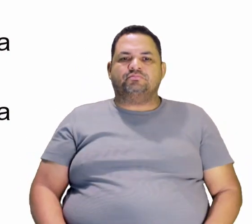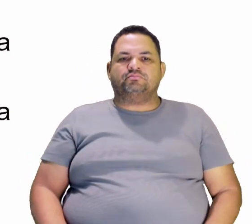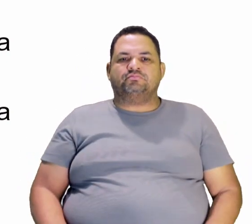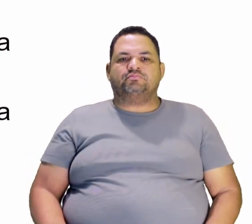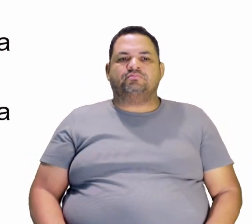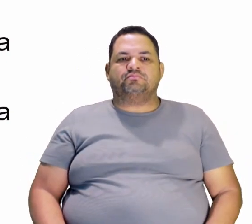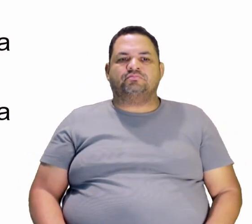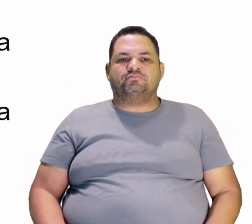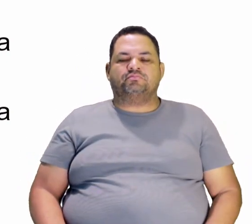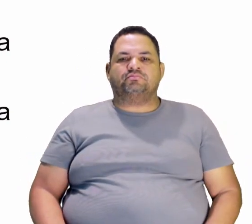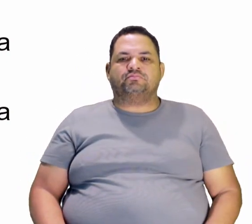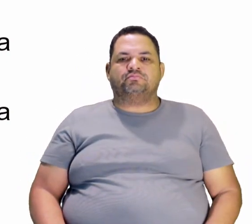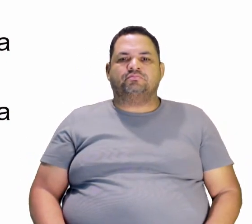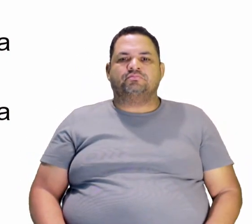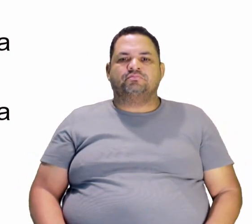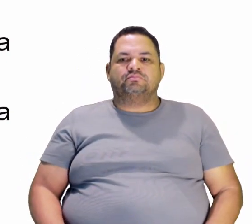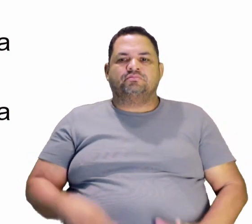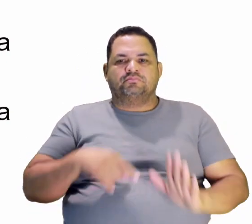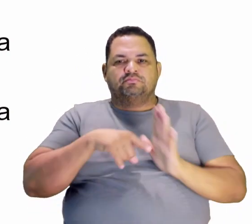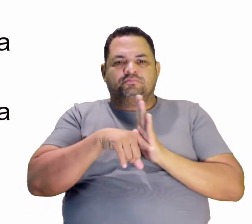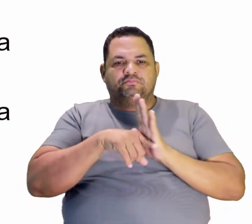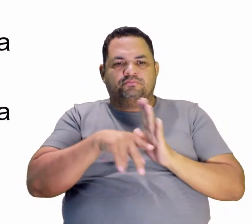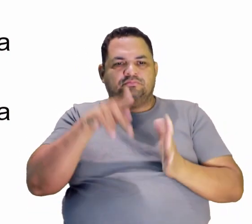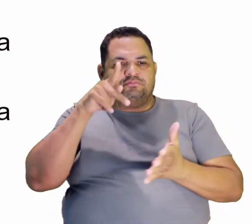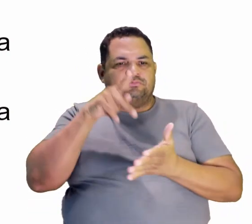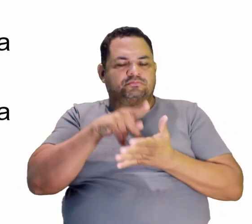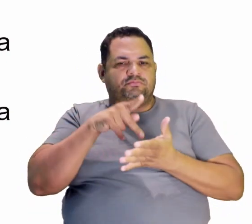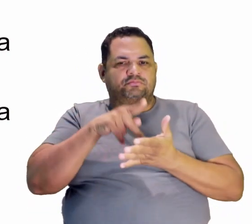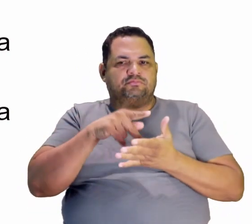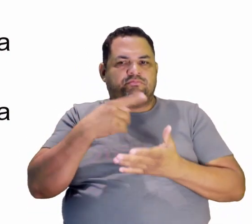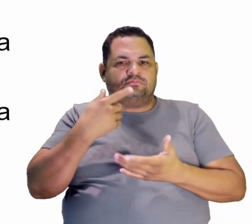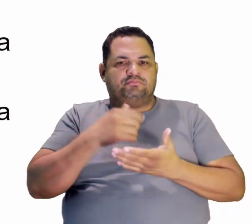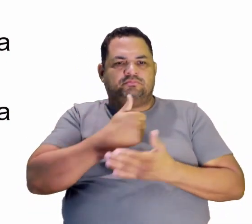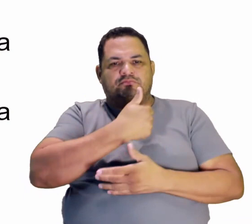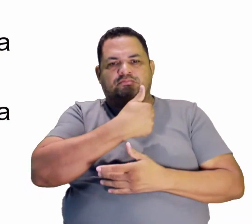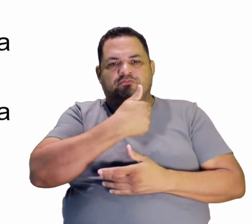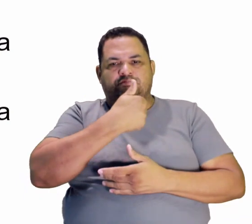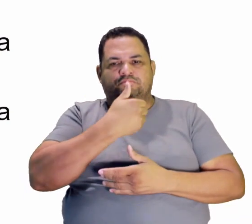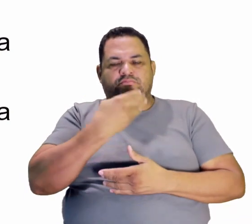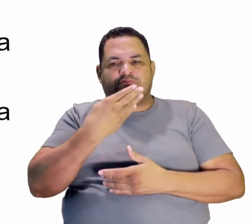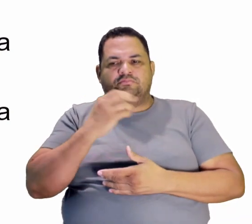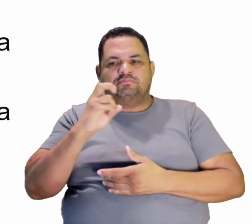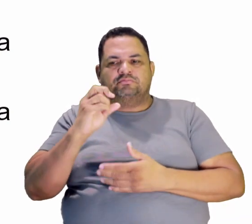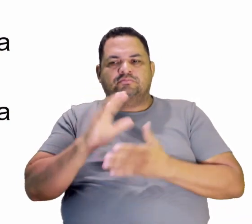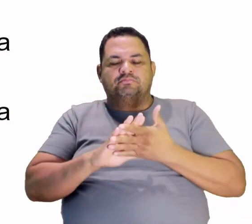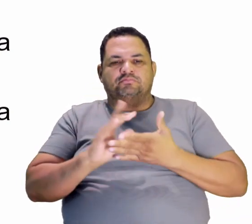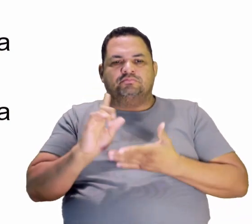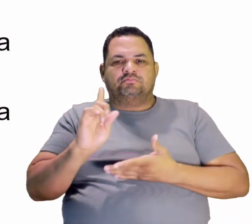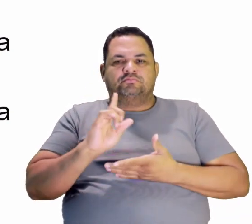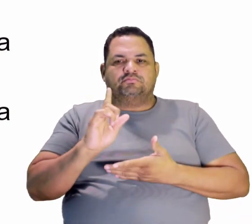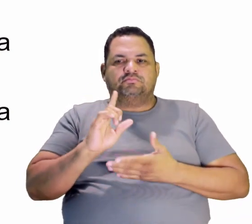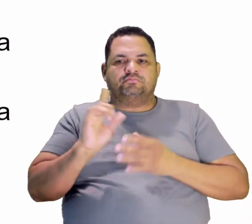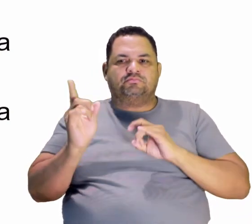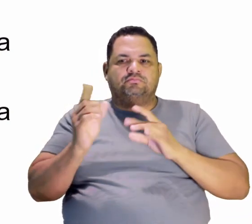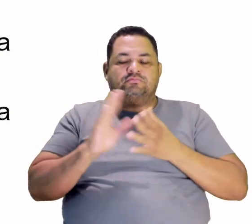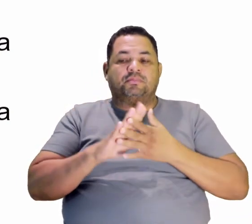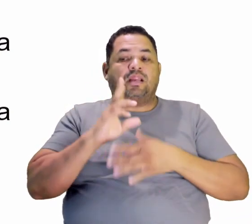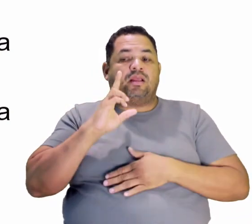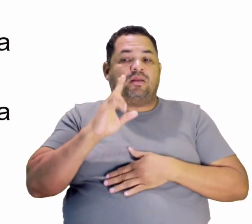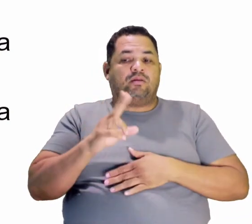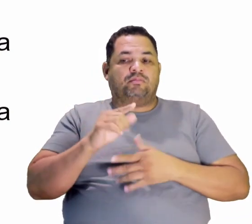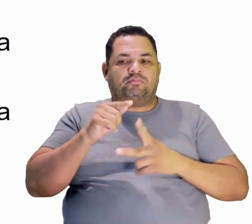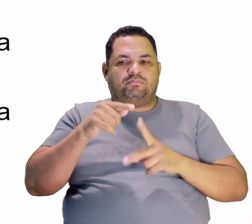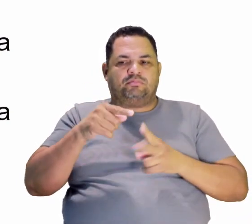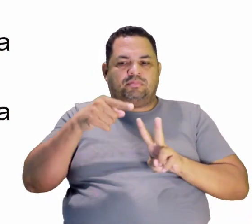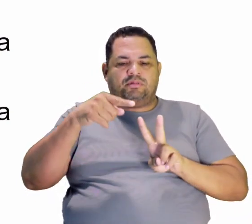sabe. E analisando as afirmações, ó, seno de 45 e cosseno não colocou de cada um, porque são iguais, raiz de 2